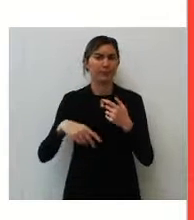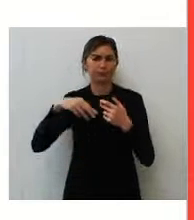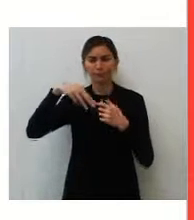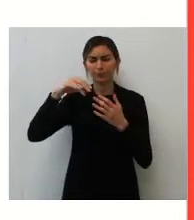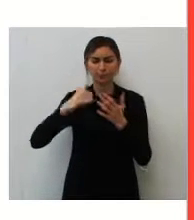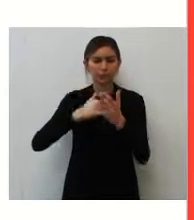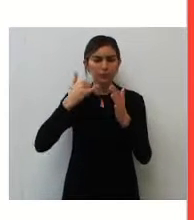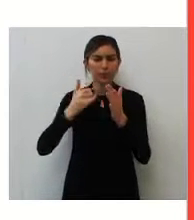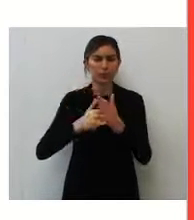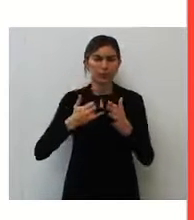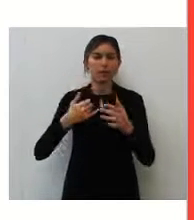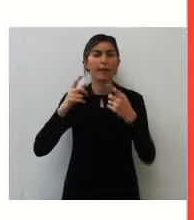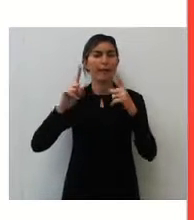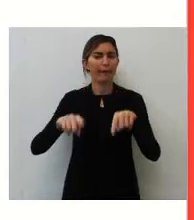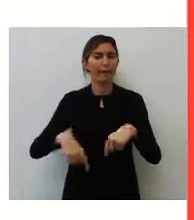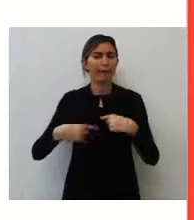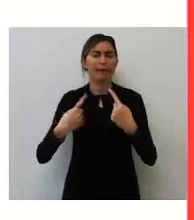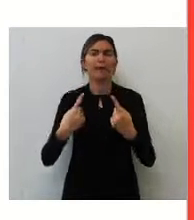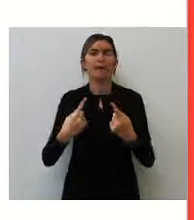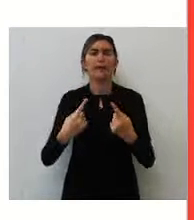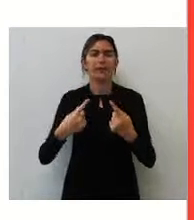a matrícula é